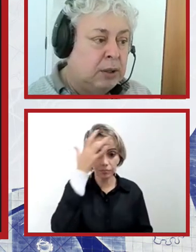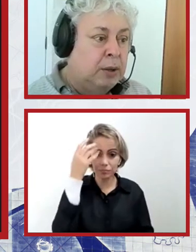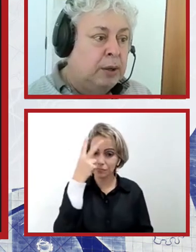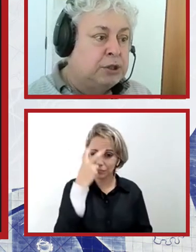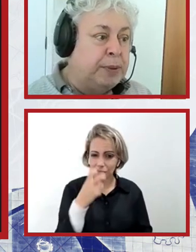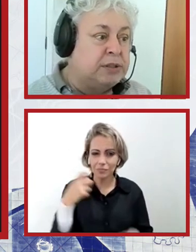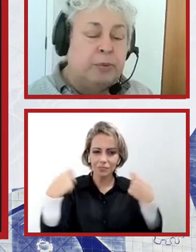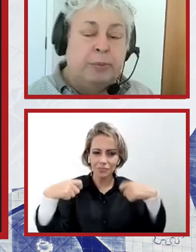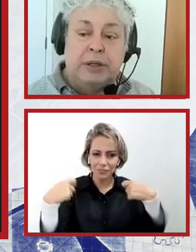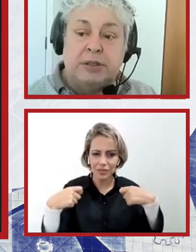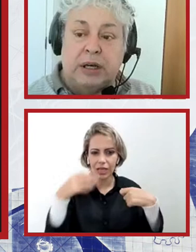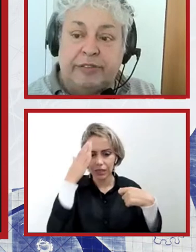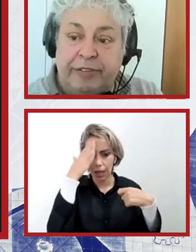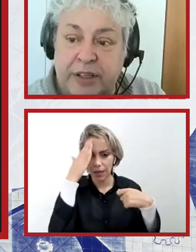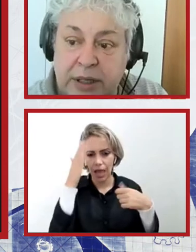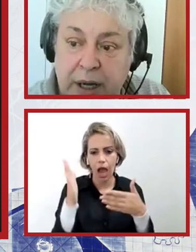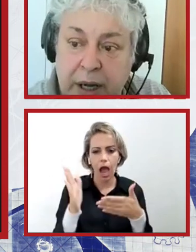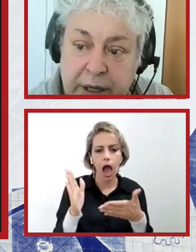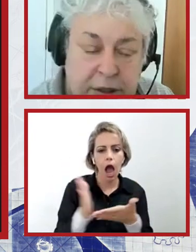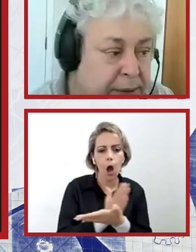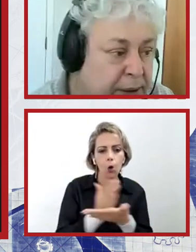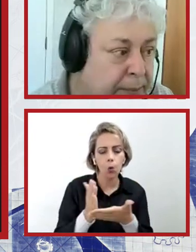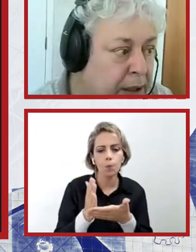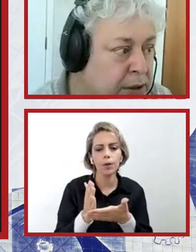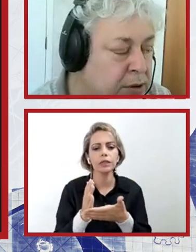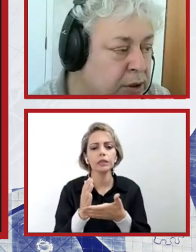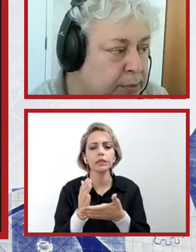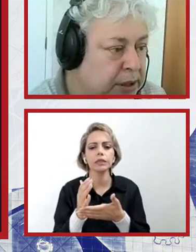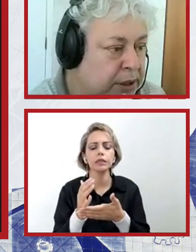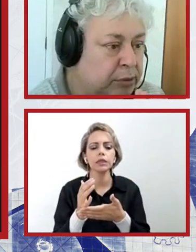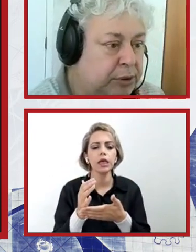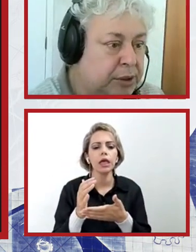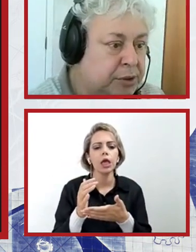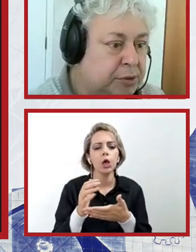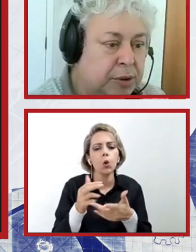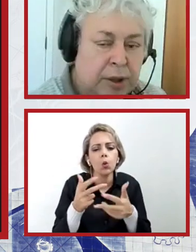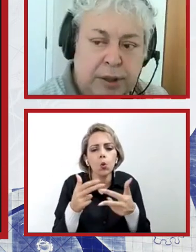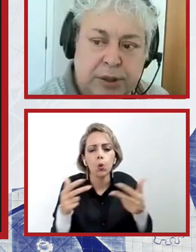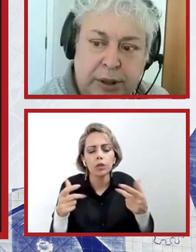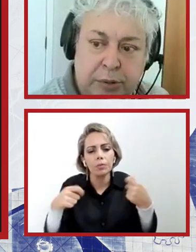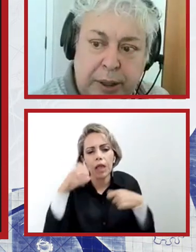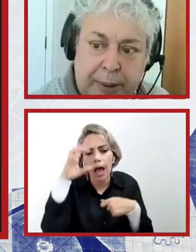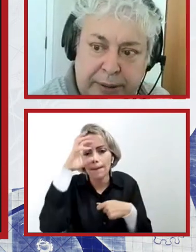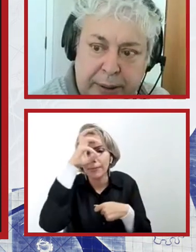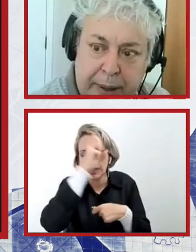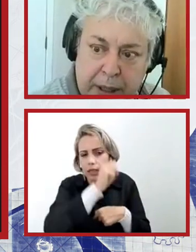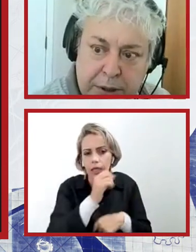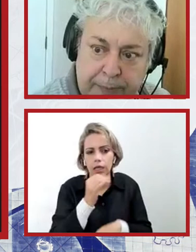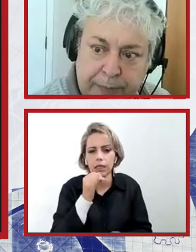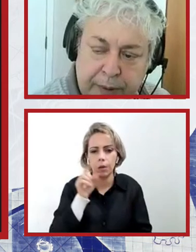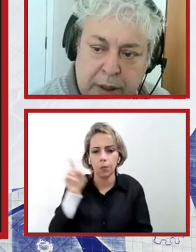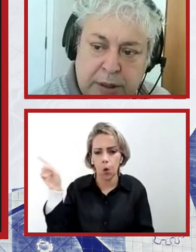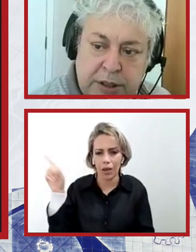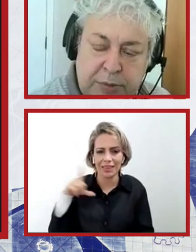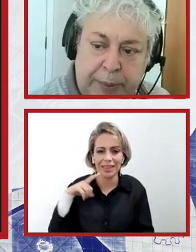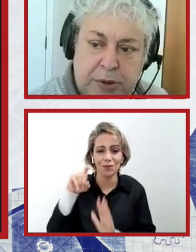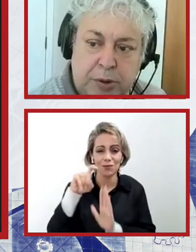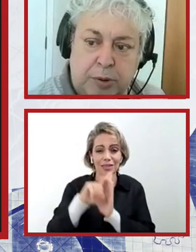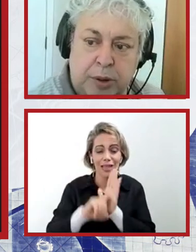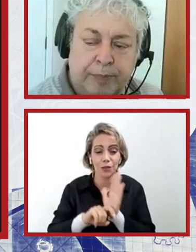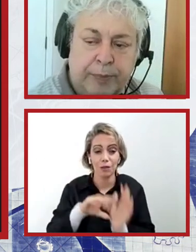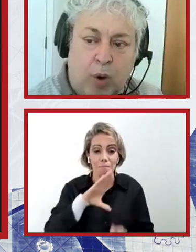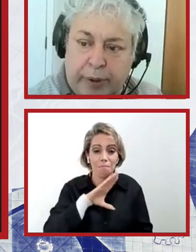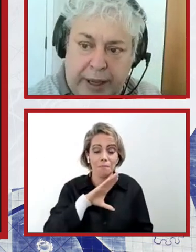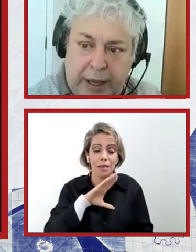tá? Especialmente se ela vai fazer carreiras matemáticas. Nós temos aqui um texto escrito em matemática. Se